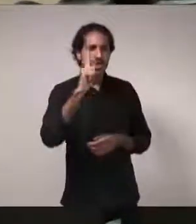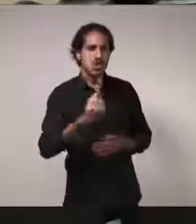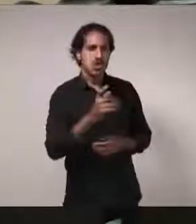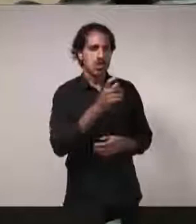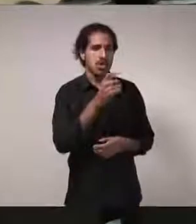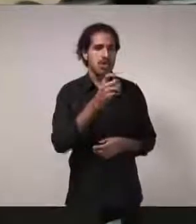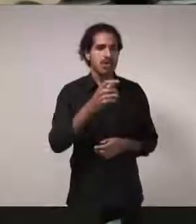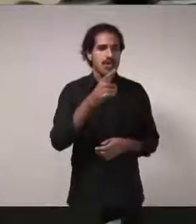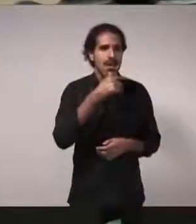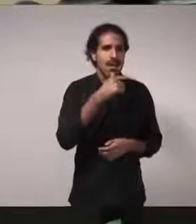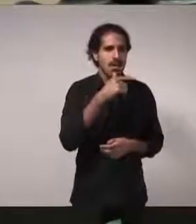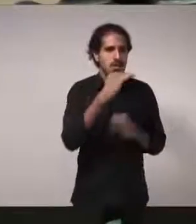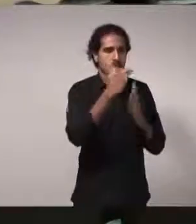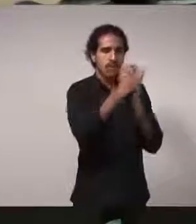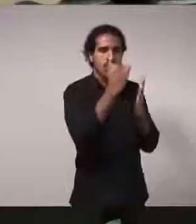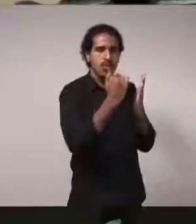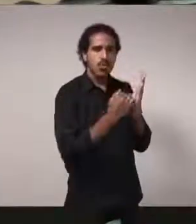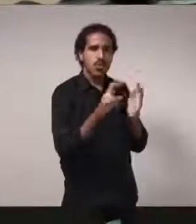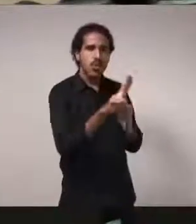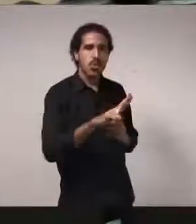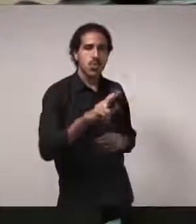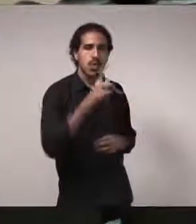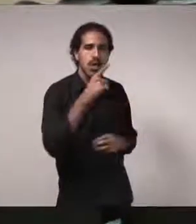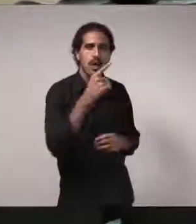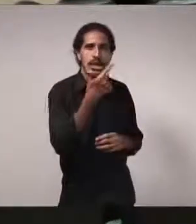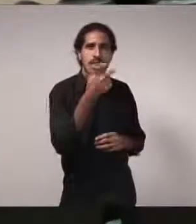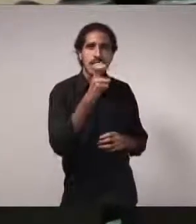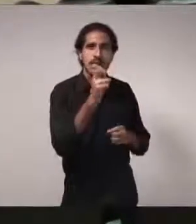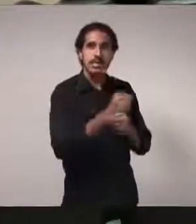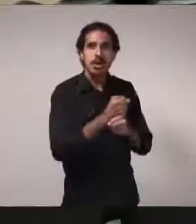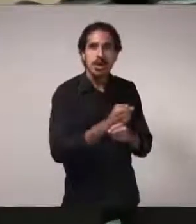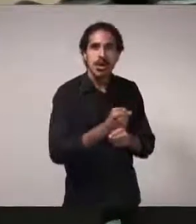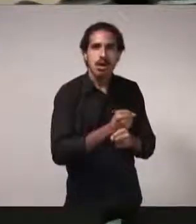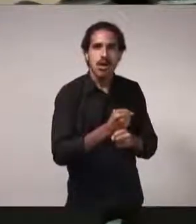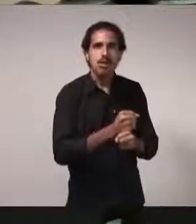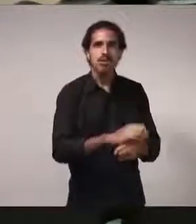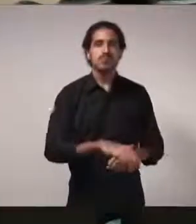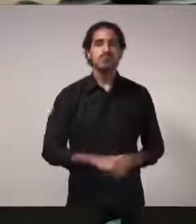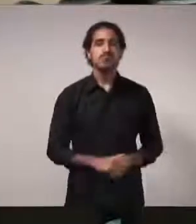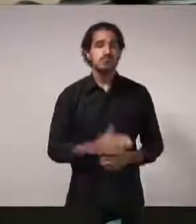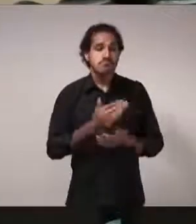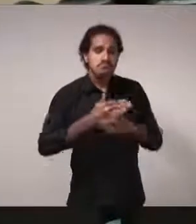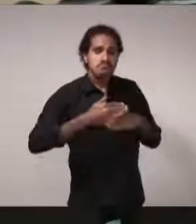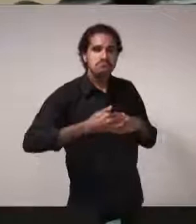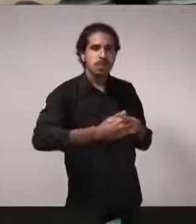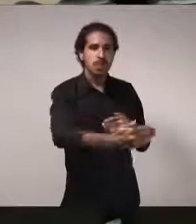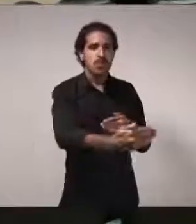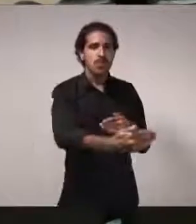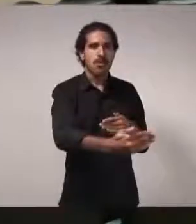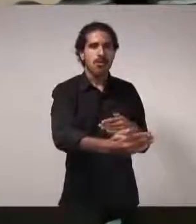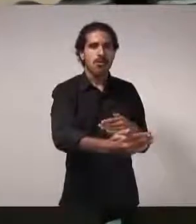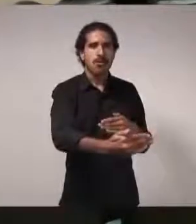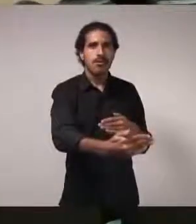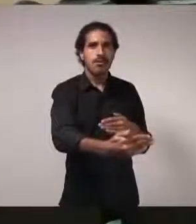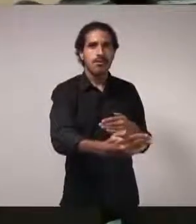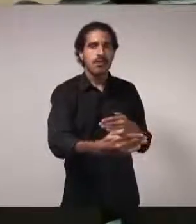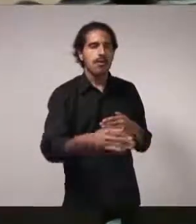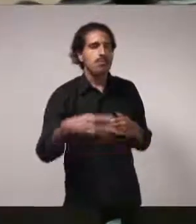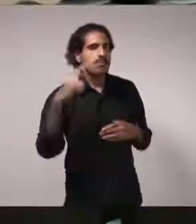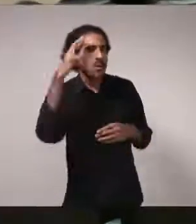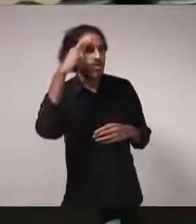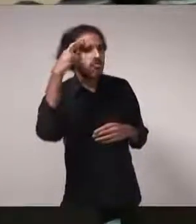redução de 56% no consumo de água nos últimos 15 anos. Então, eu vou começar com uma